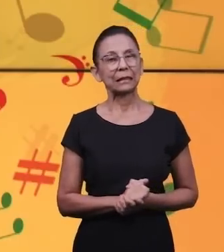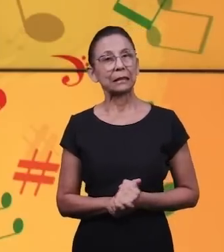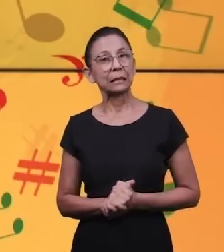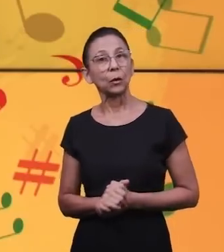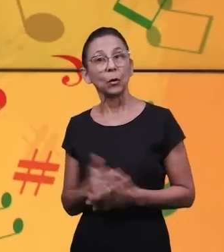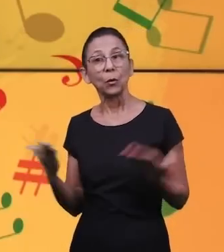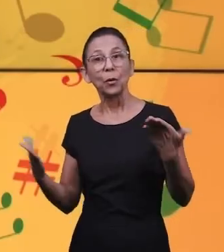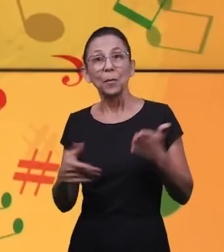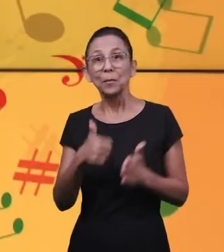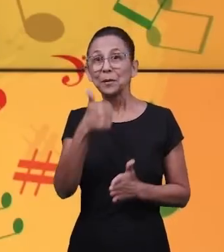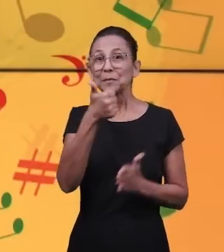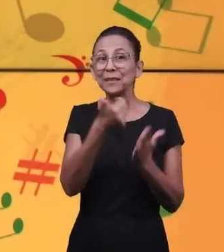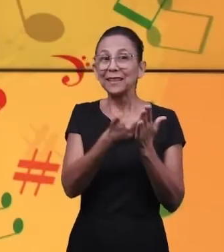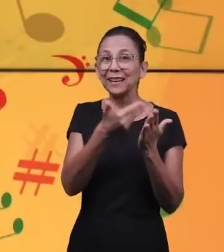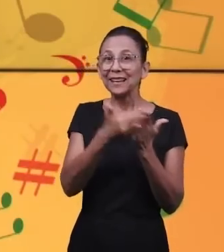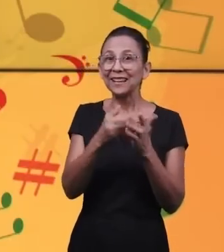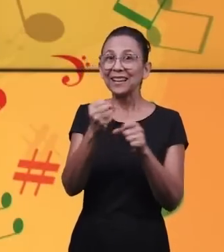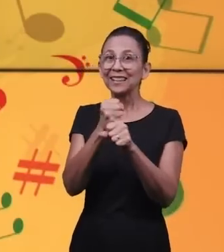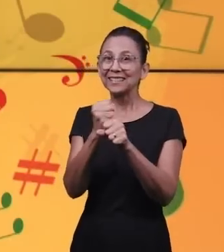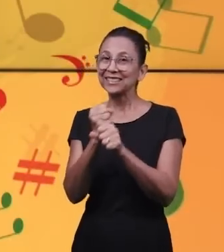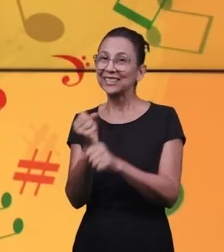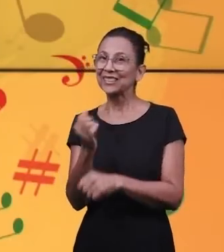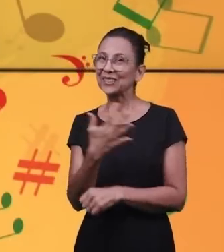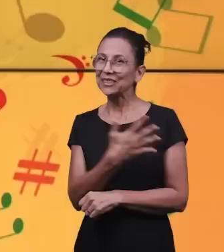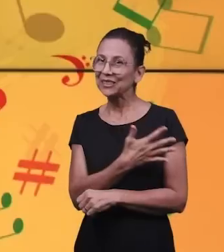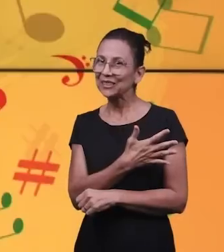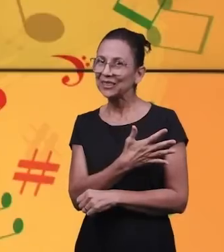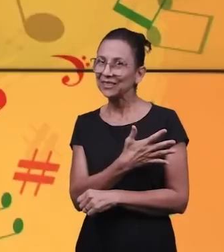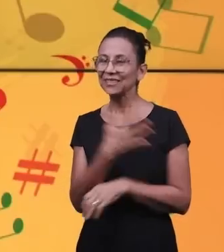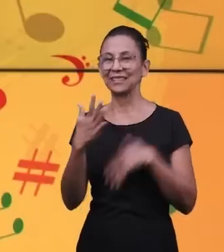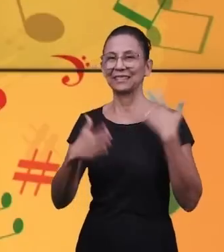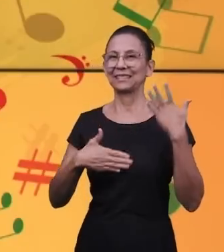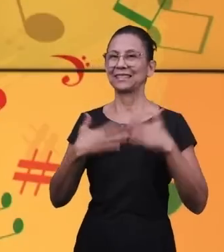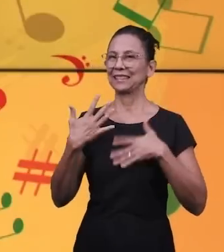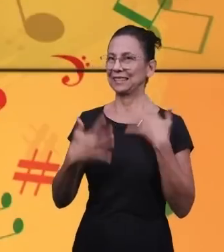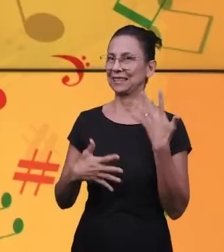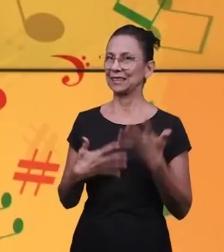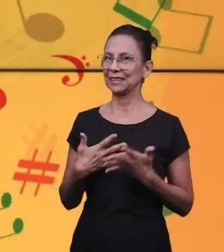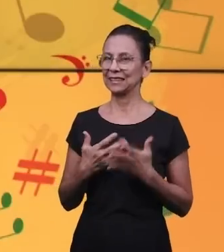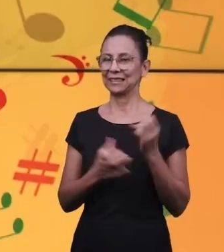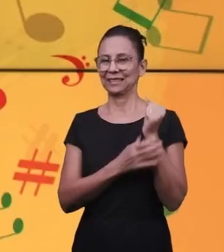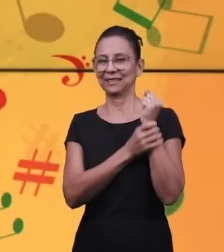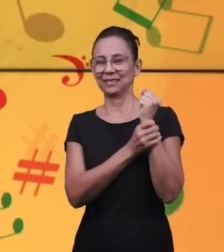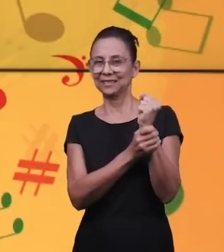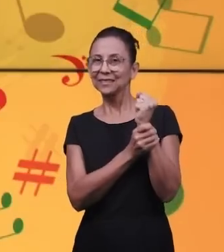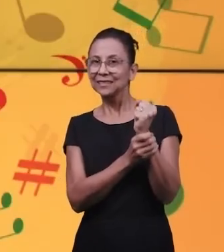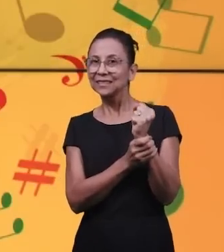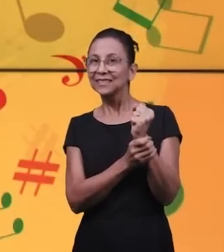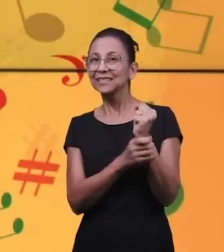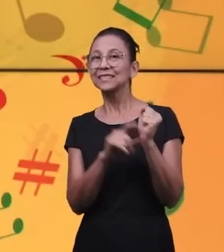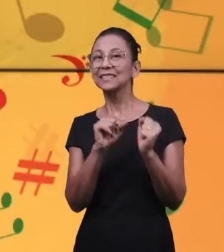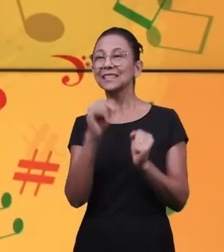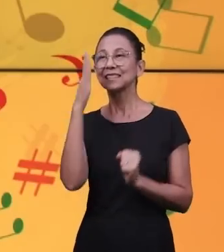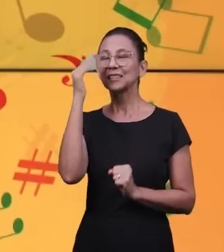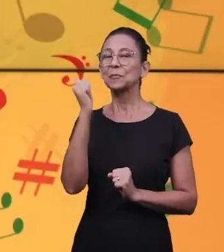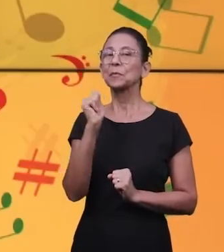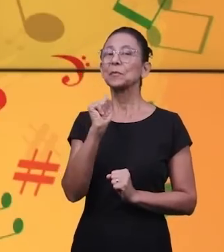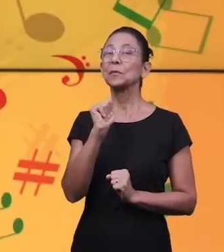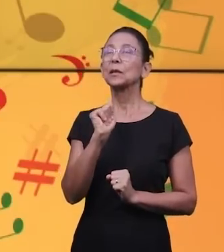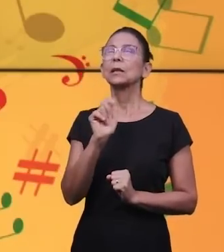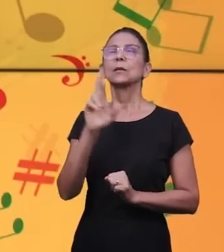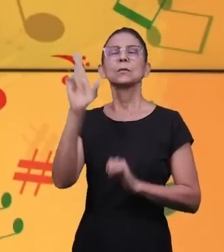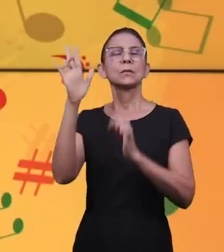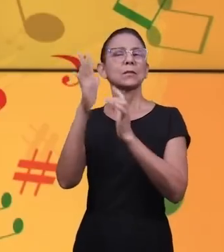Essa é a nossa primeira aula deste novo ano. E a nossa alegria, a nossa segurança é saber que o